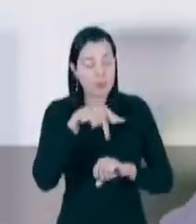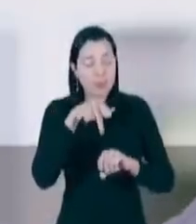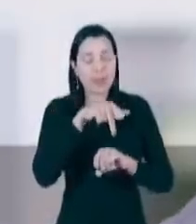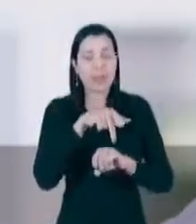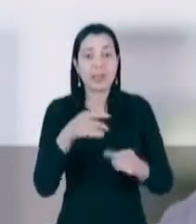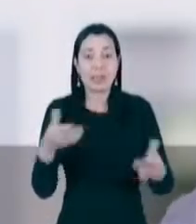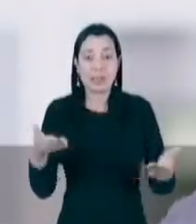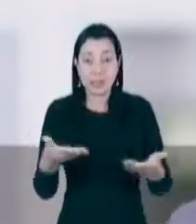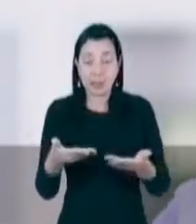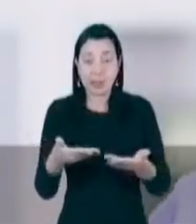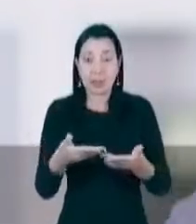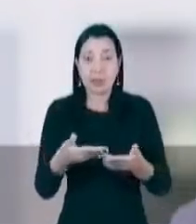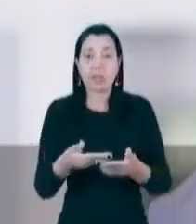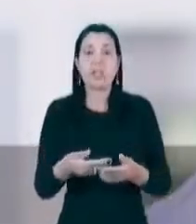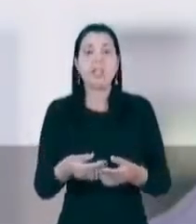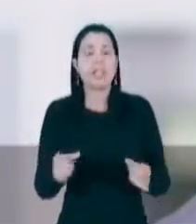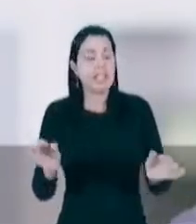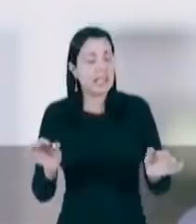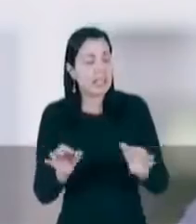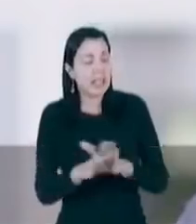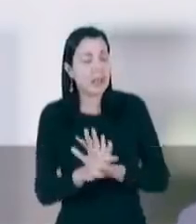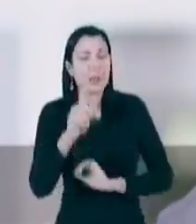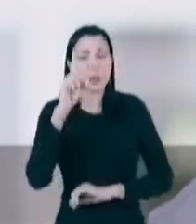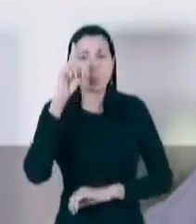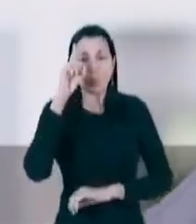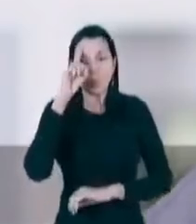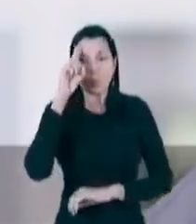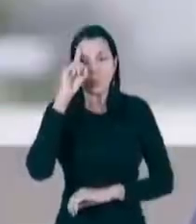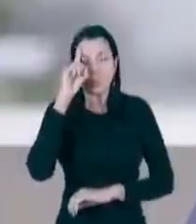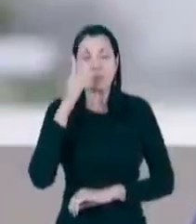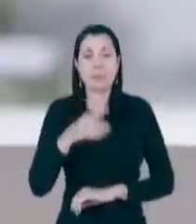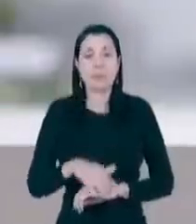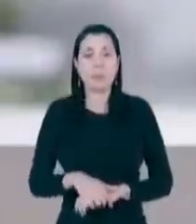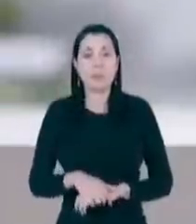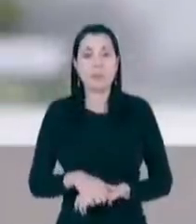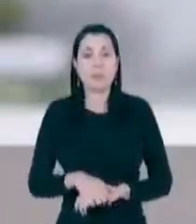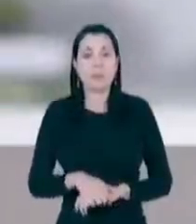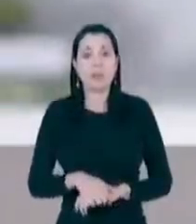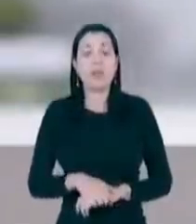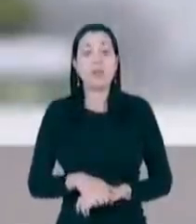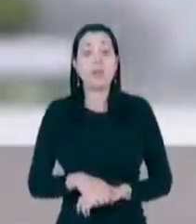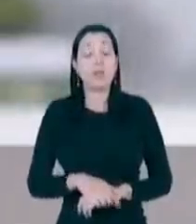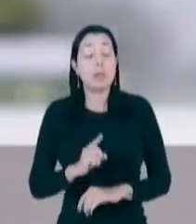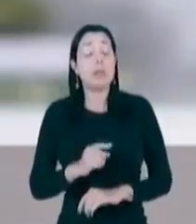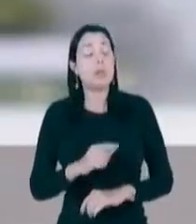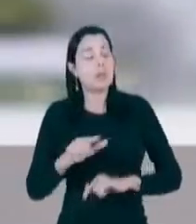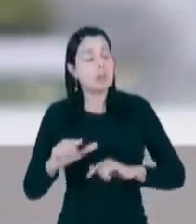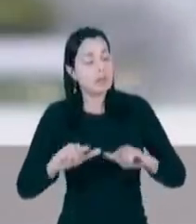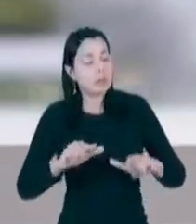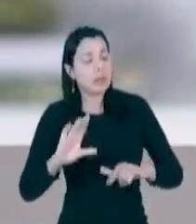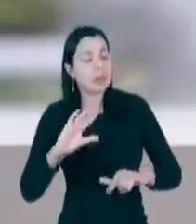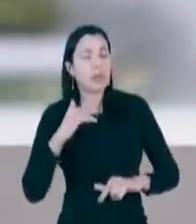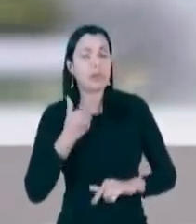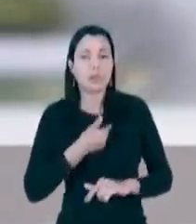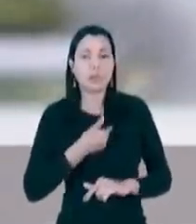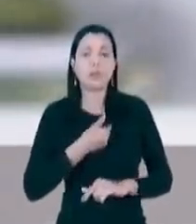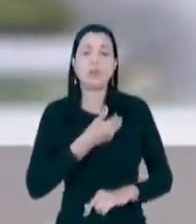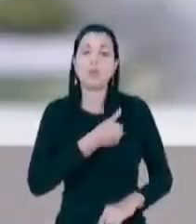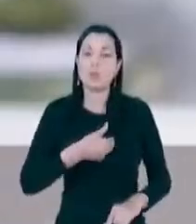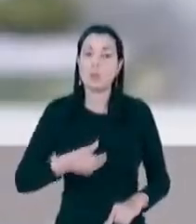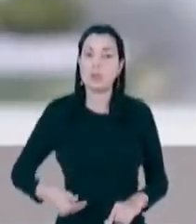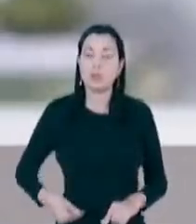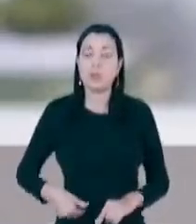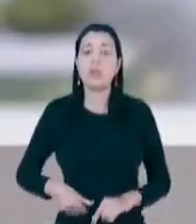atual governo se esforça todos os dias para destruir. O pleno emprego, conquistado pelos nossos governos,